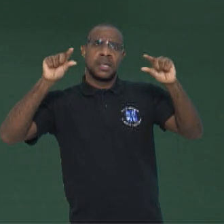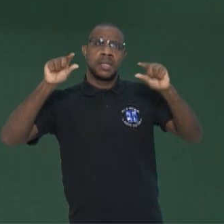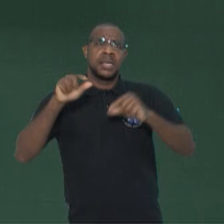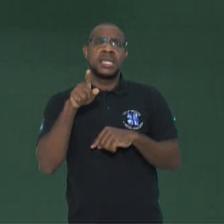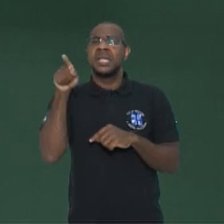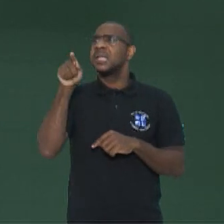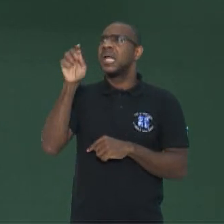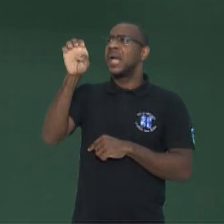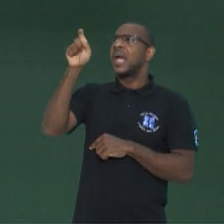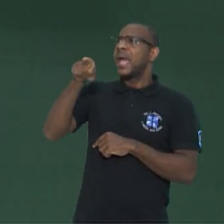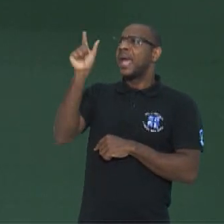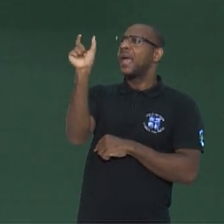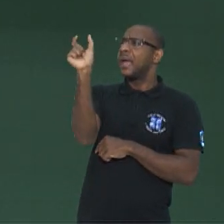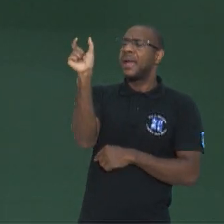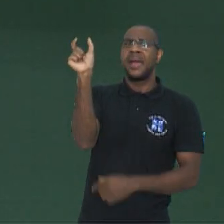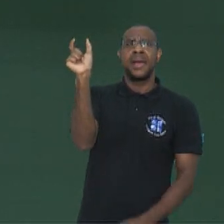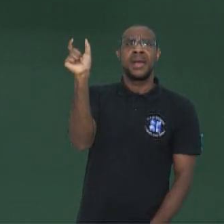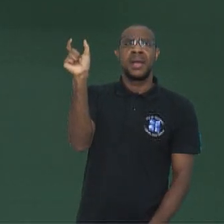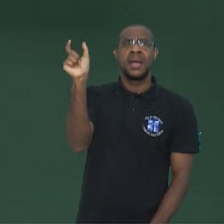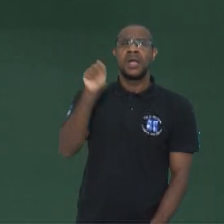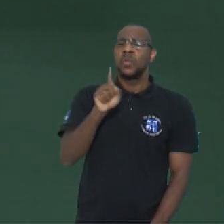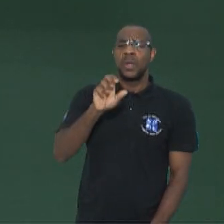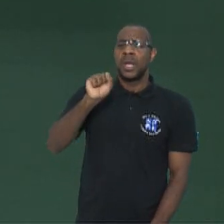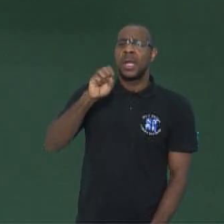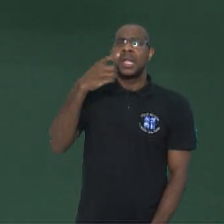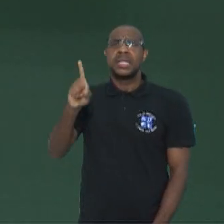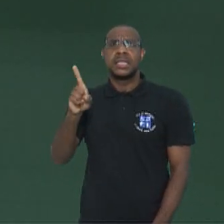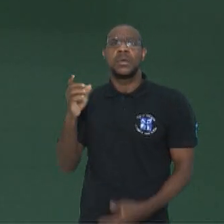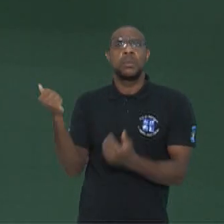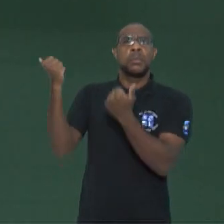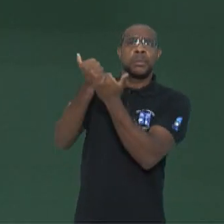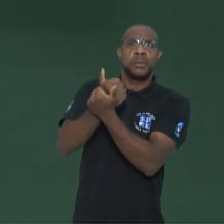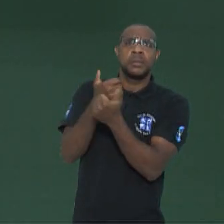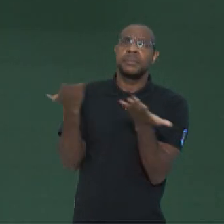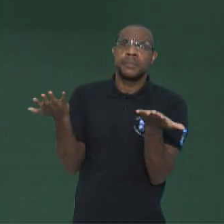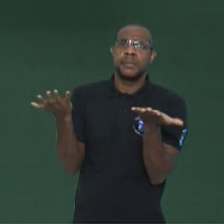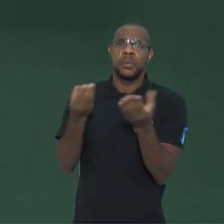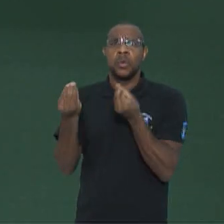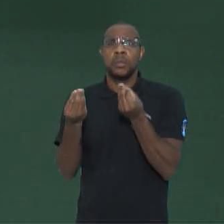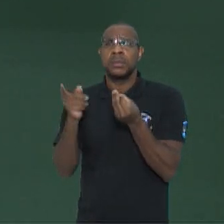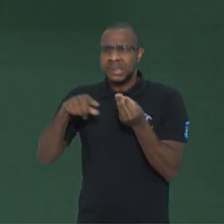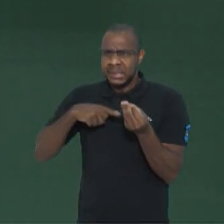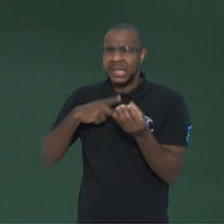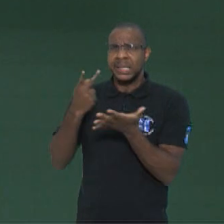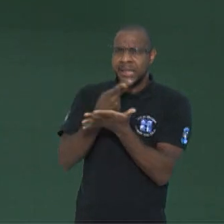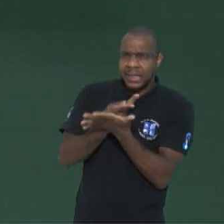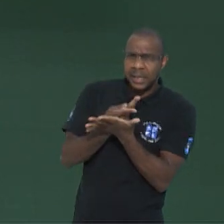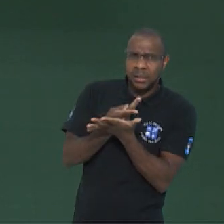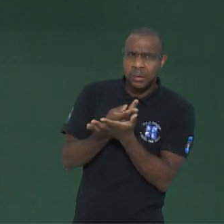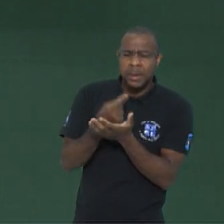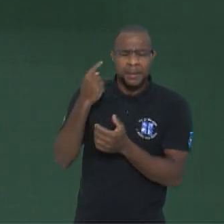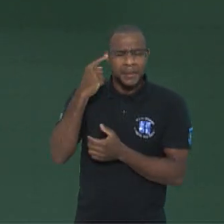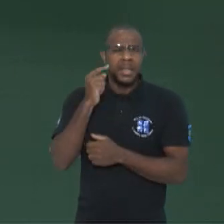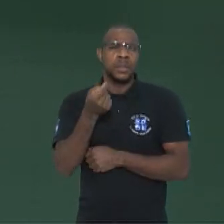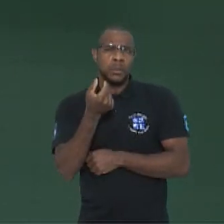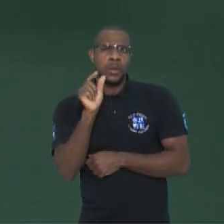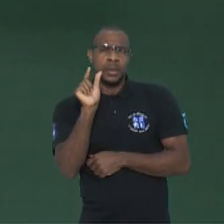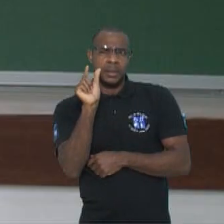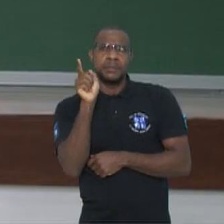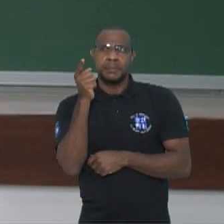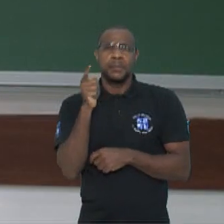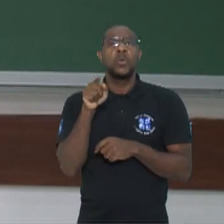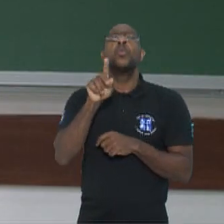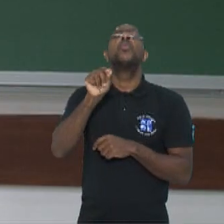esse não teria que ser são, né? Houve um erro aí? Pensem um pouquinho, pessoal. O que